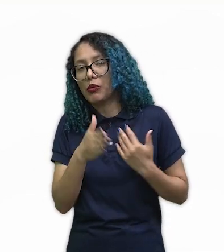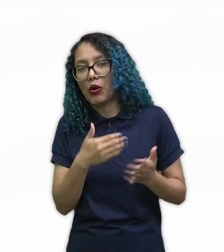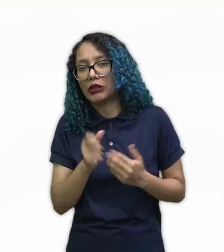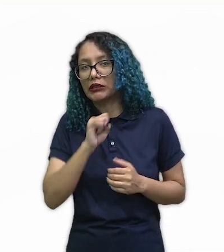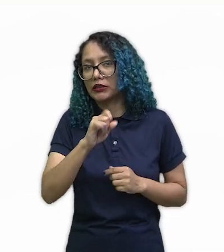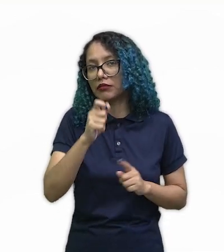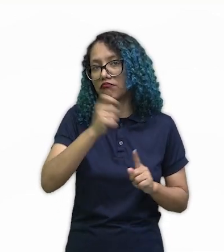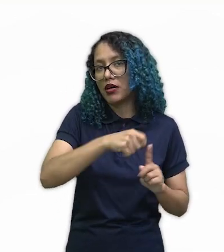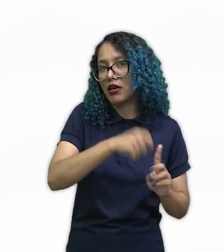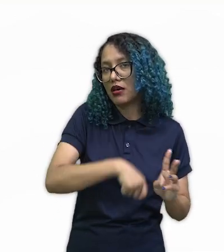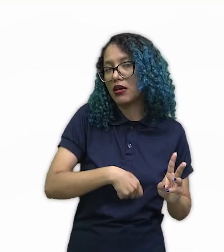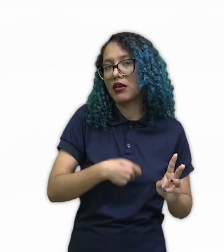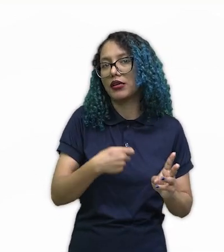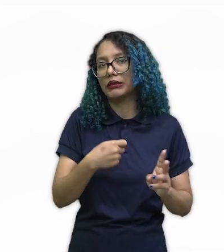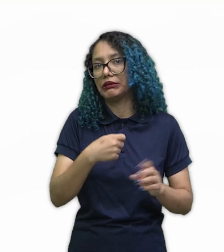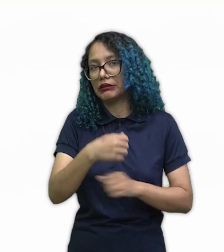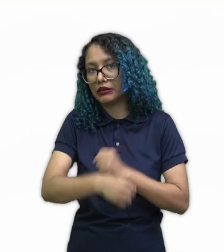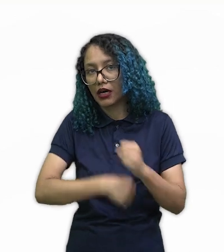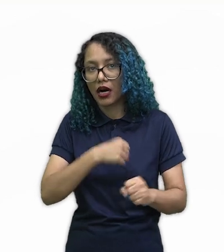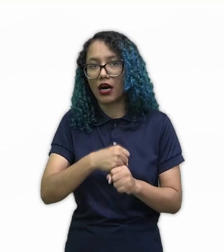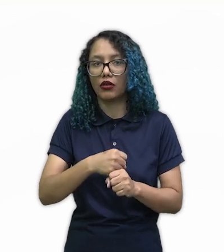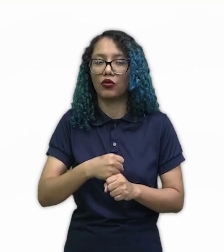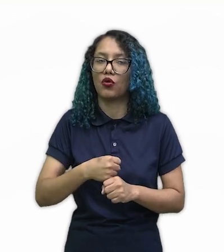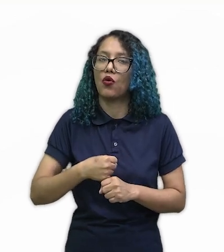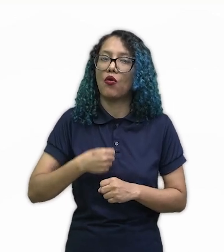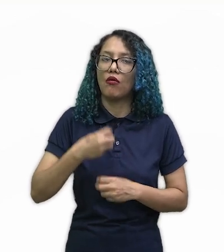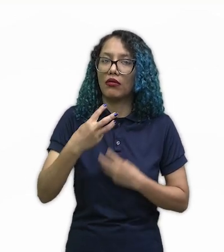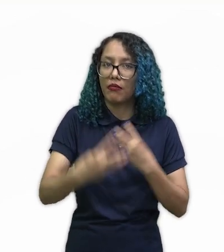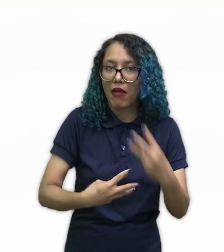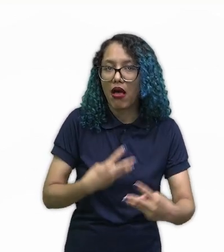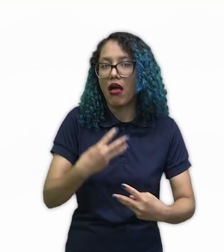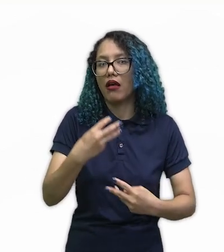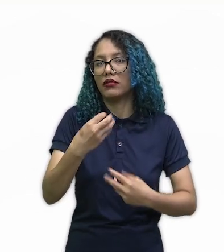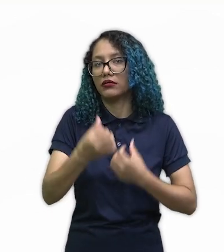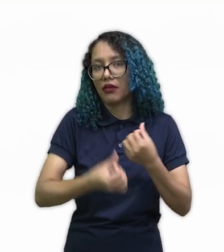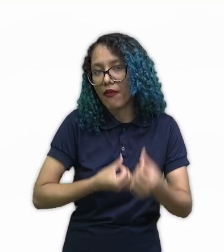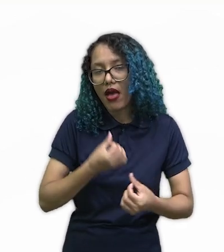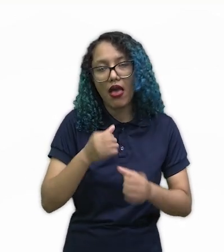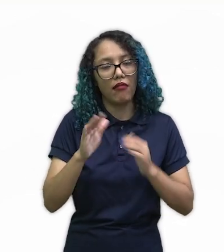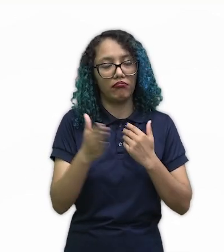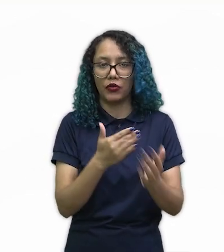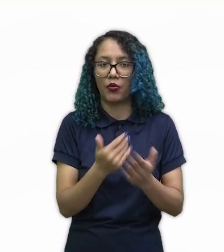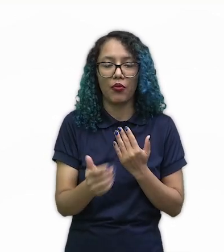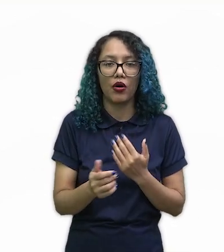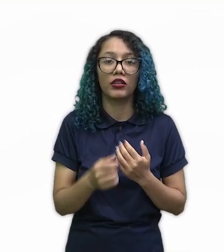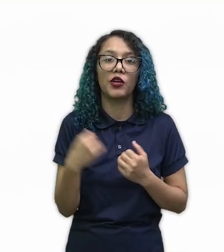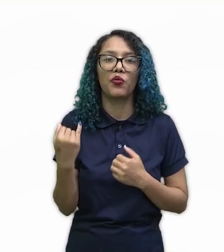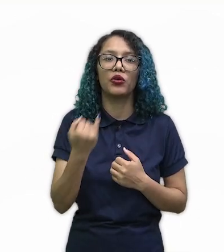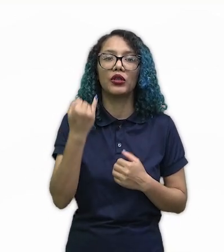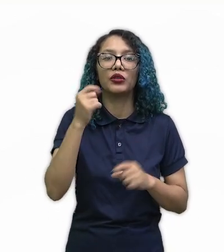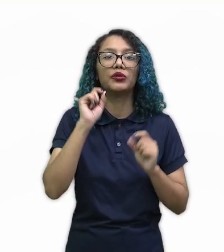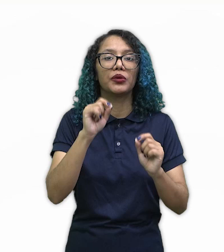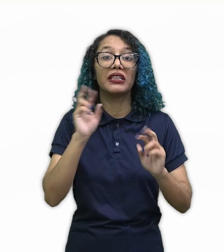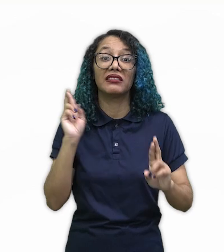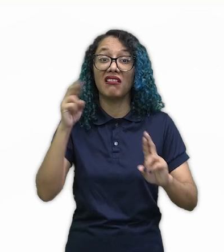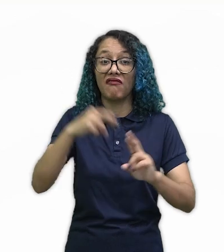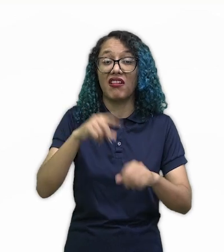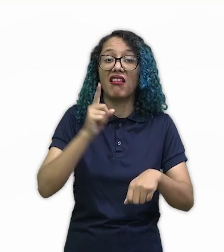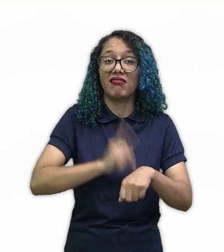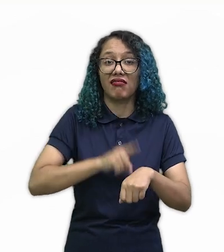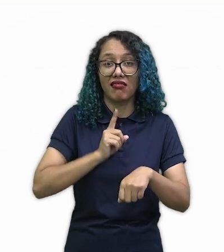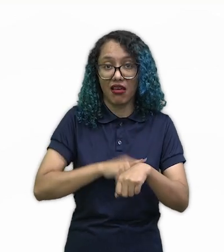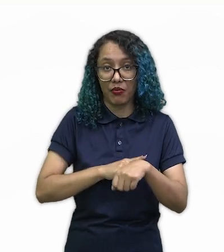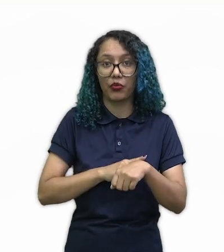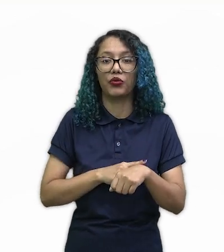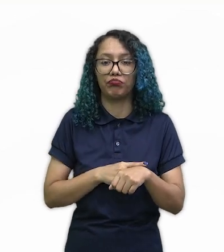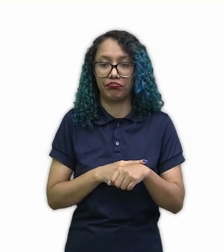ao ano, ao semestre, ao trimestre, não interessa, tá? Mas é importante que você vai ter essa taxa em